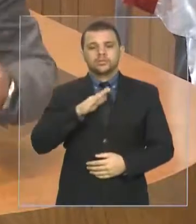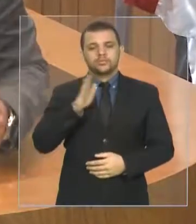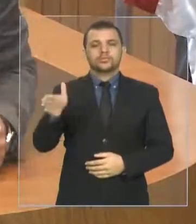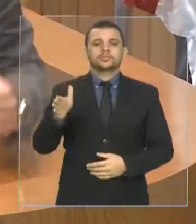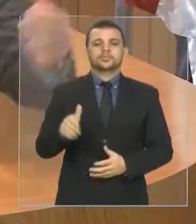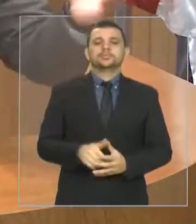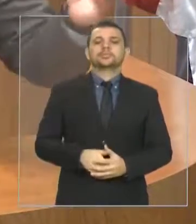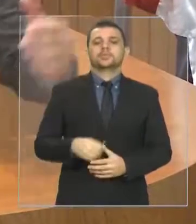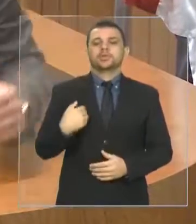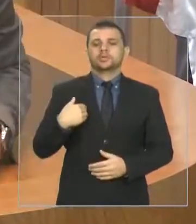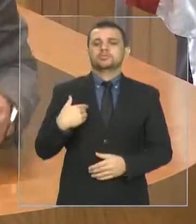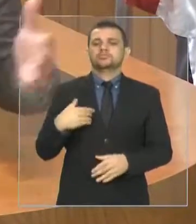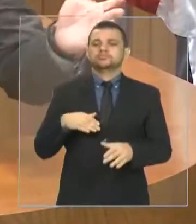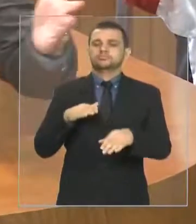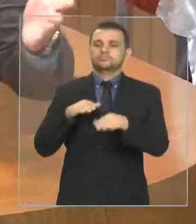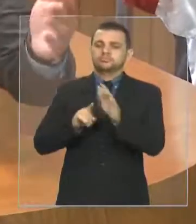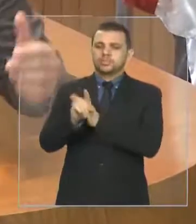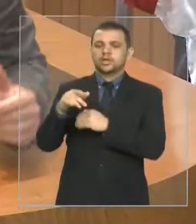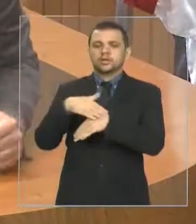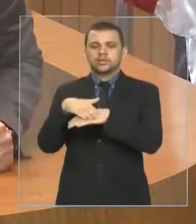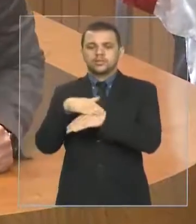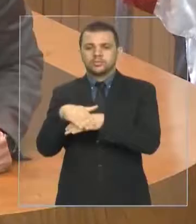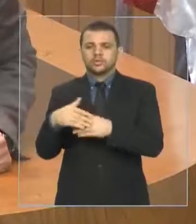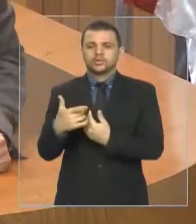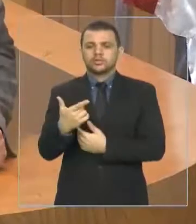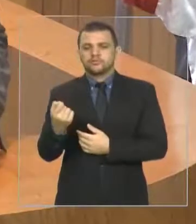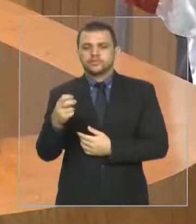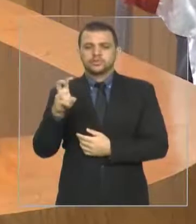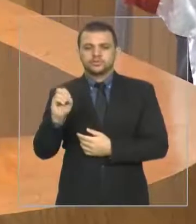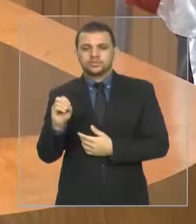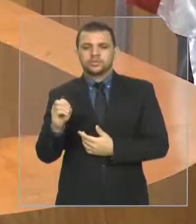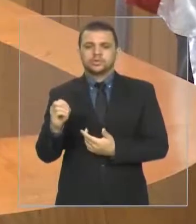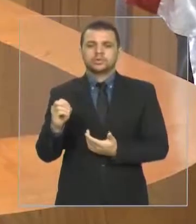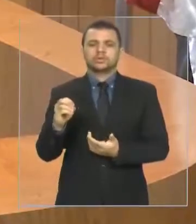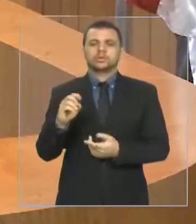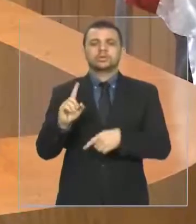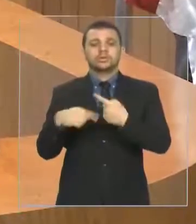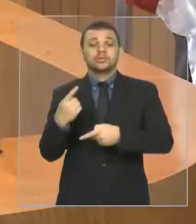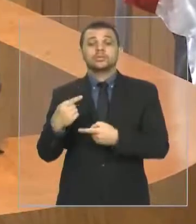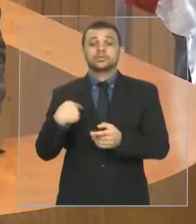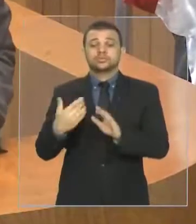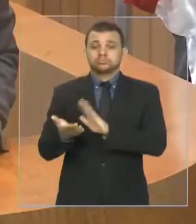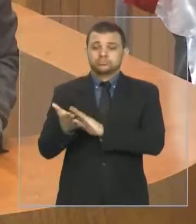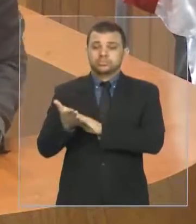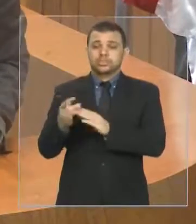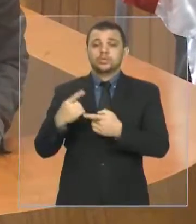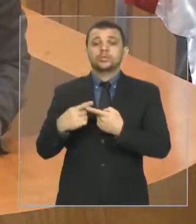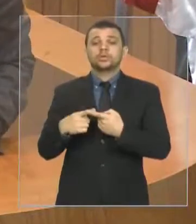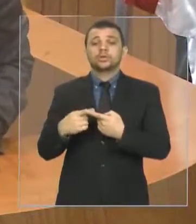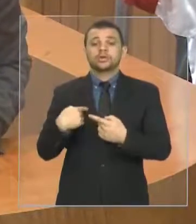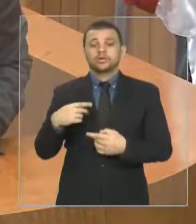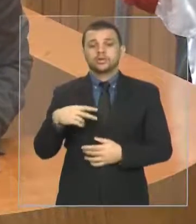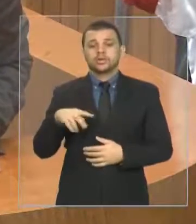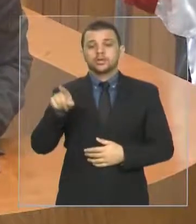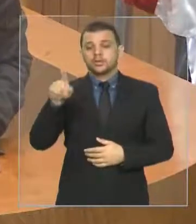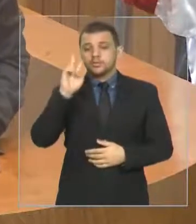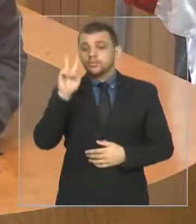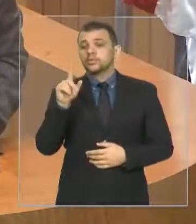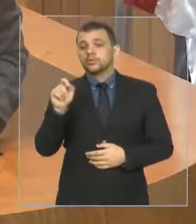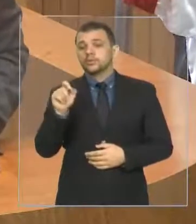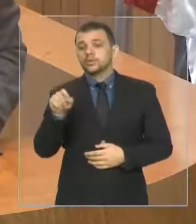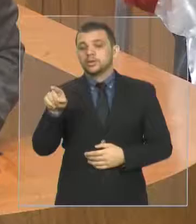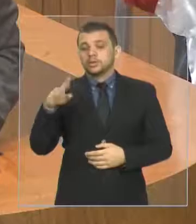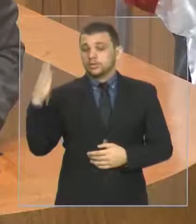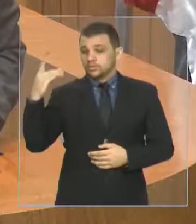fui conversar com os torcedores, eram 20, 50, depois de 10 minutos eu estava aplaudindo, deputado Wellington. Sabe por quê? Porque eu fiz ver a eles que o que o Cordino